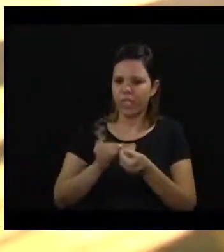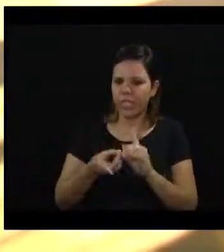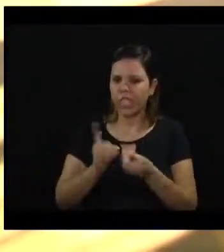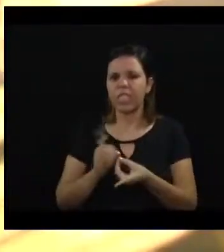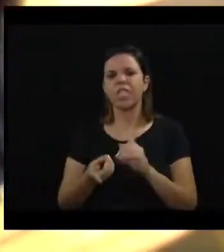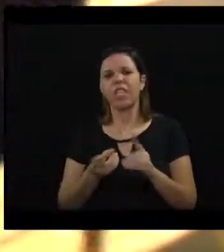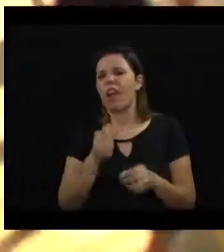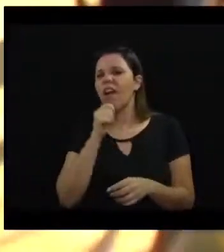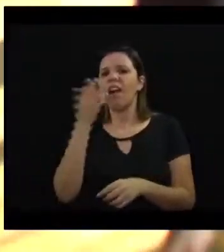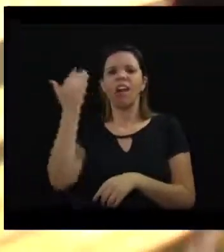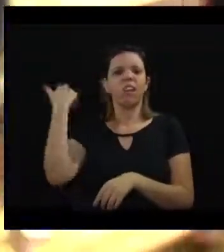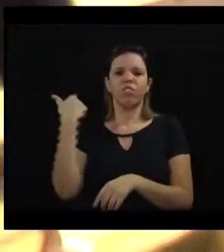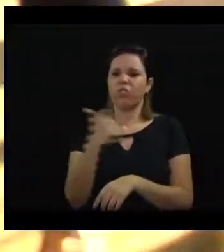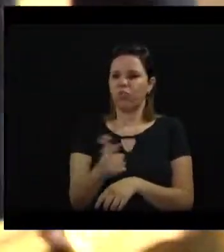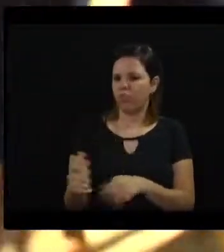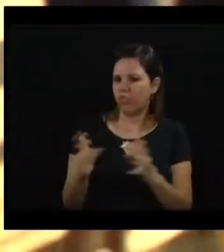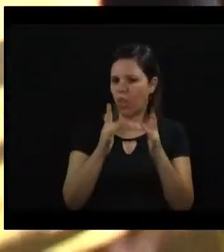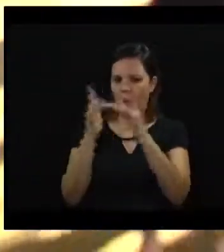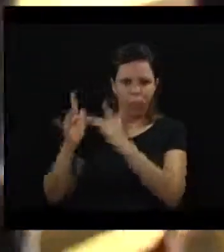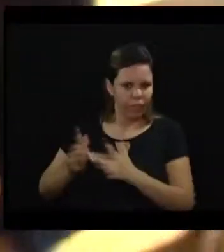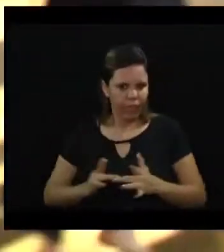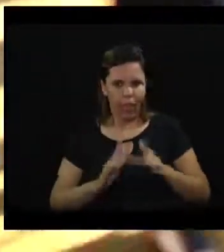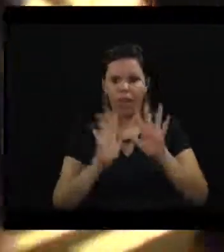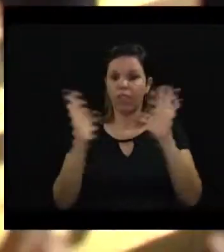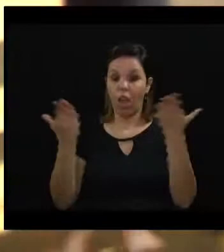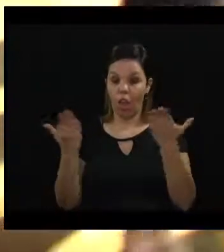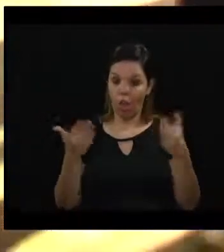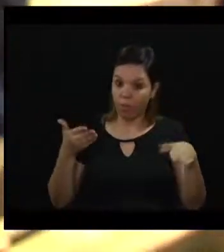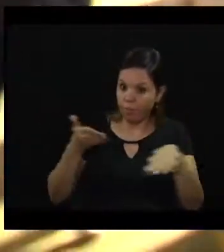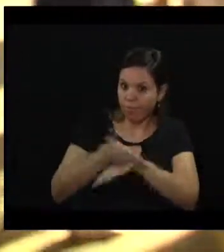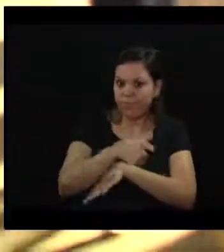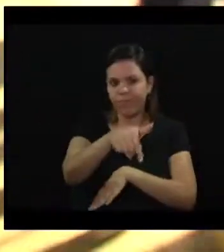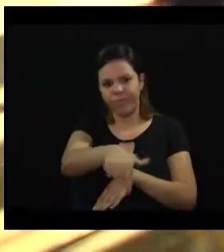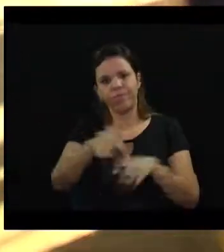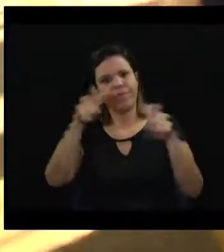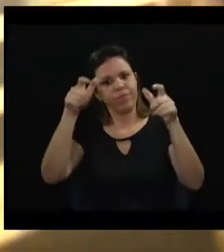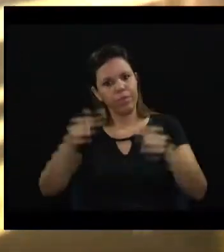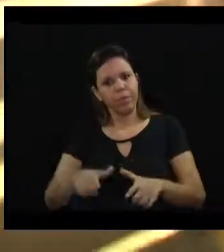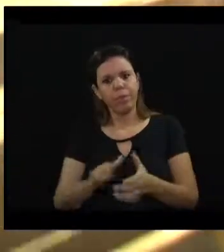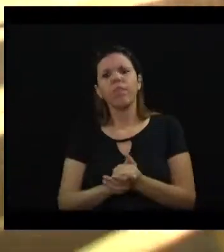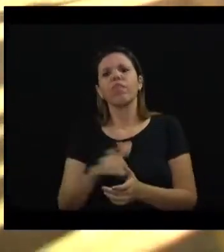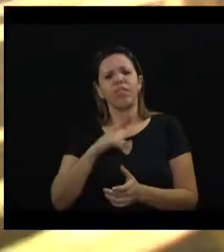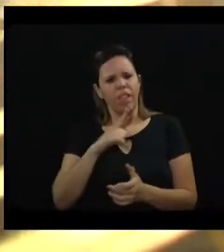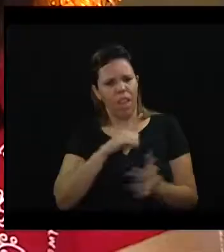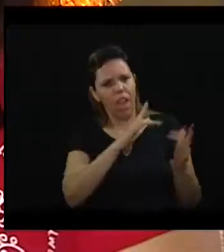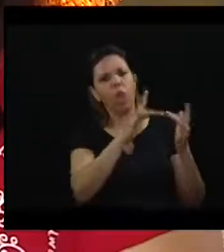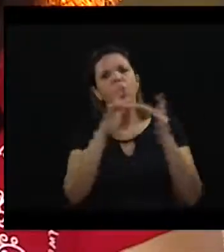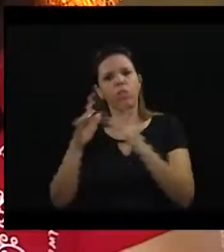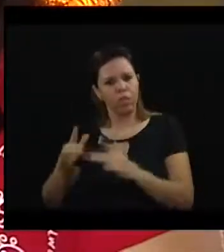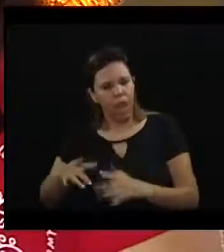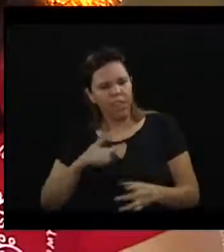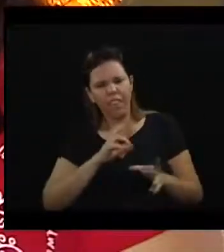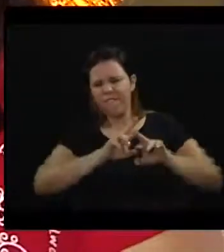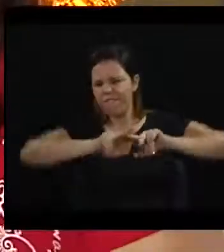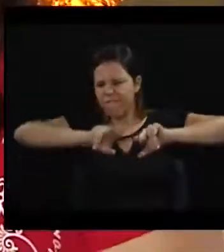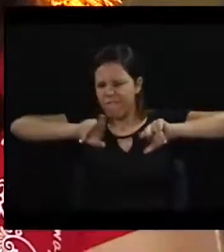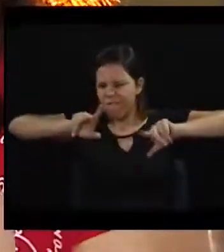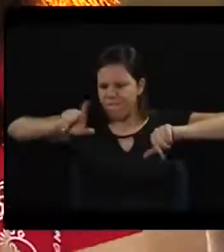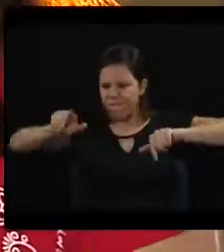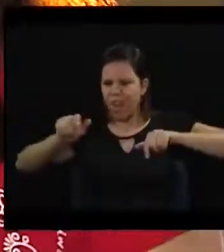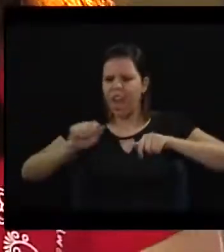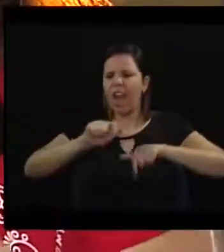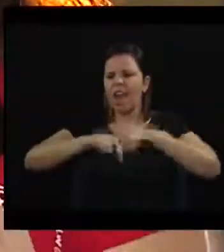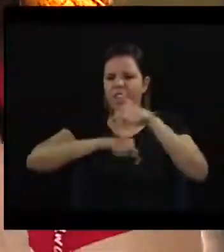tiveram contato antes de entrar aqui. Então, a partir do momento que eles entram aqui na Fundação Casa, eles têm contato com essas oficinas, eles conseguem